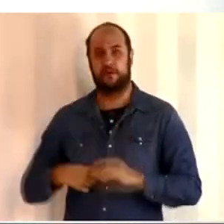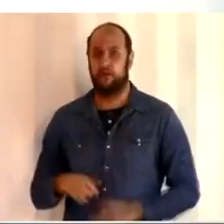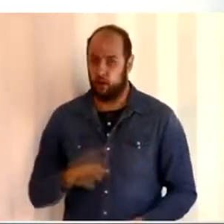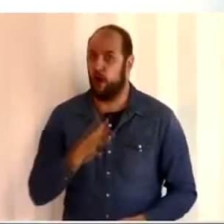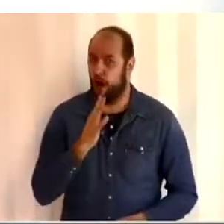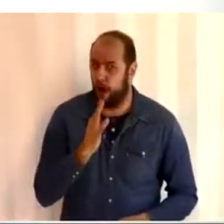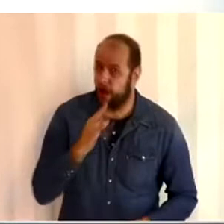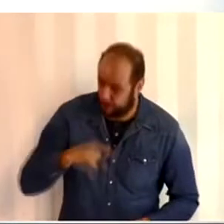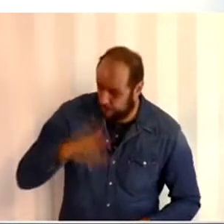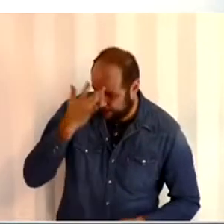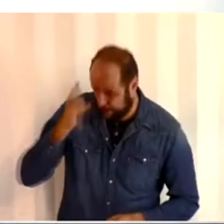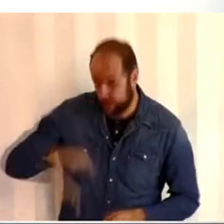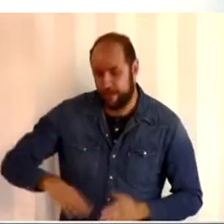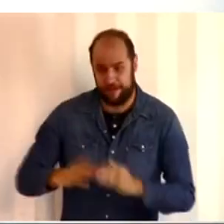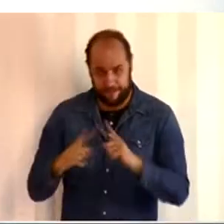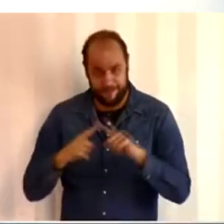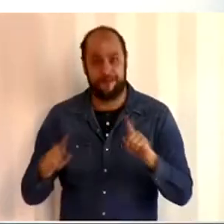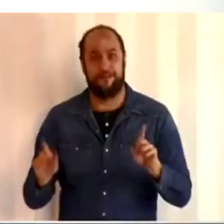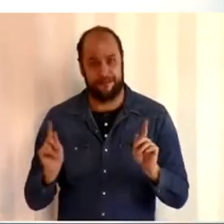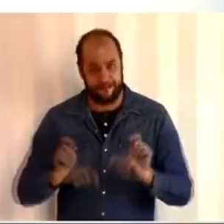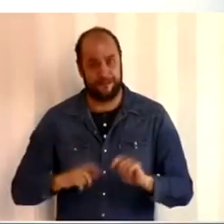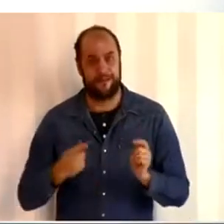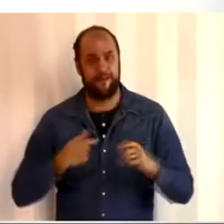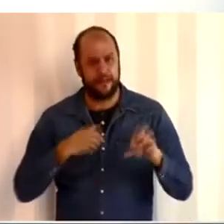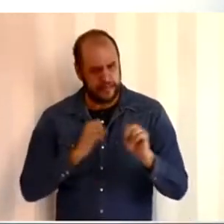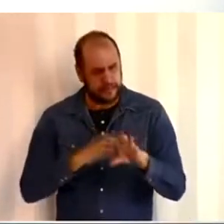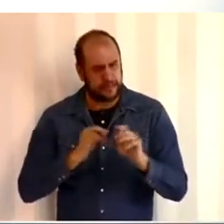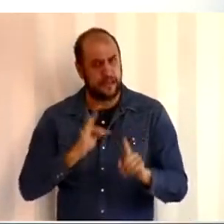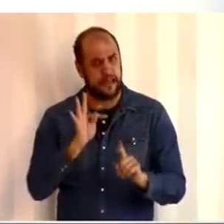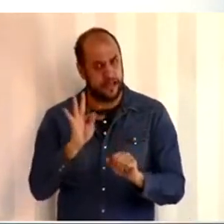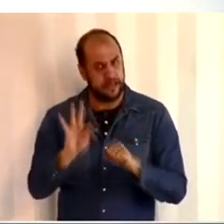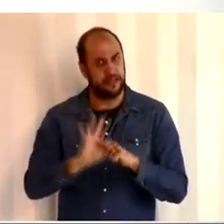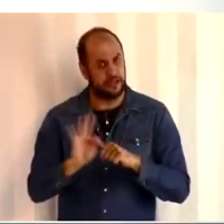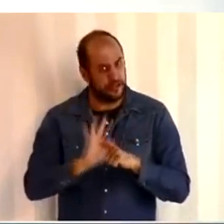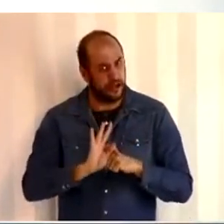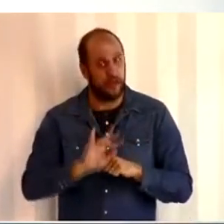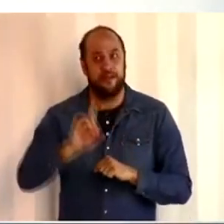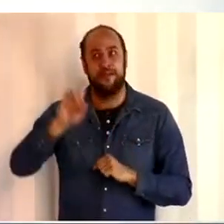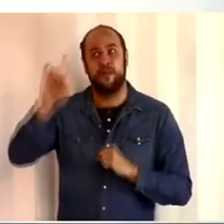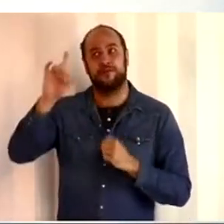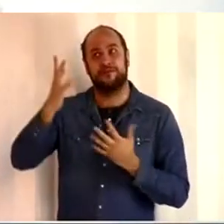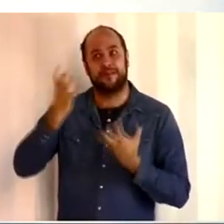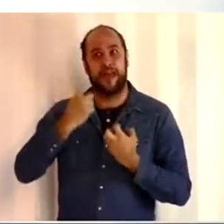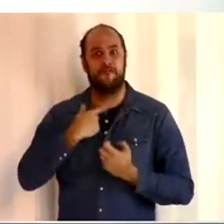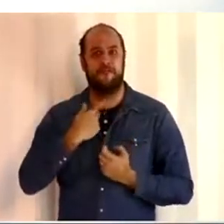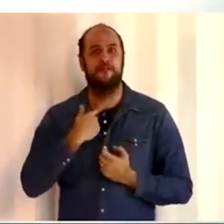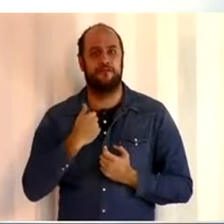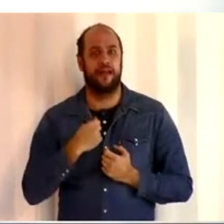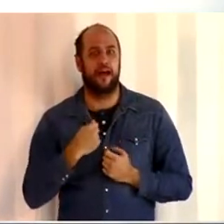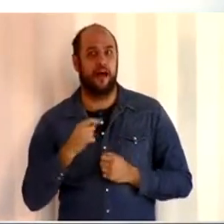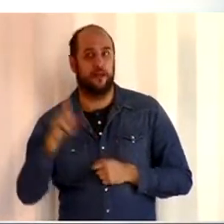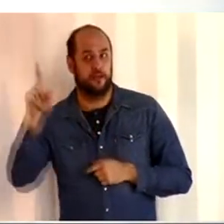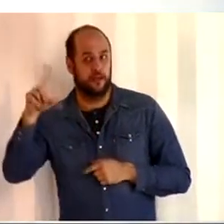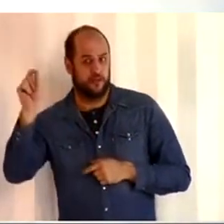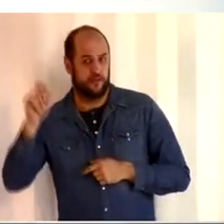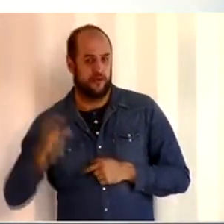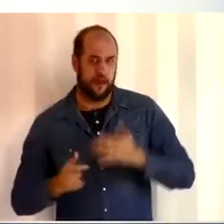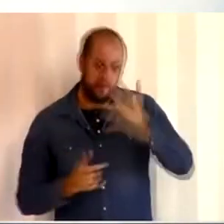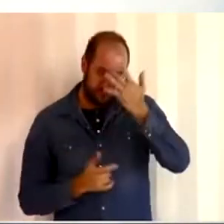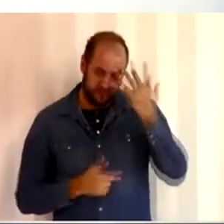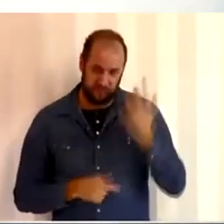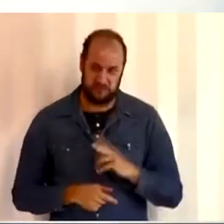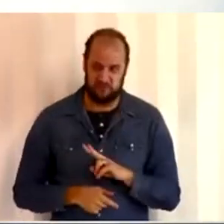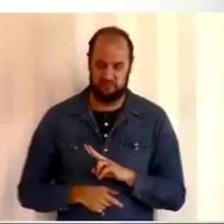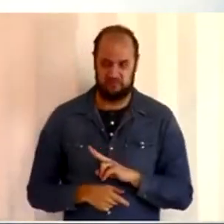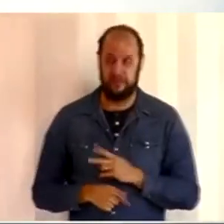na igreja, infelizmente, que quando nós ensinamos o que Tiago fala sobre se Deus quiser, não só faremos isto ou aquilo, tem pessoas que dizem assim,